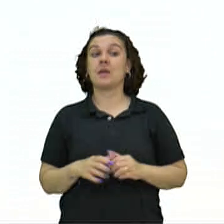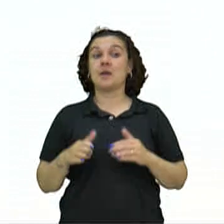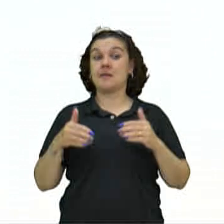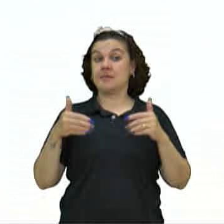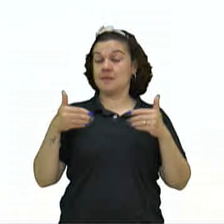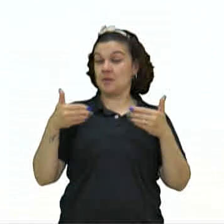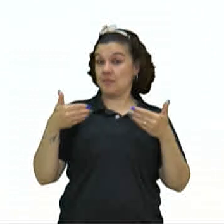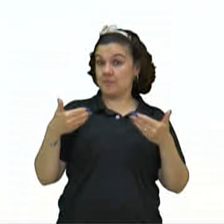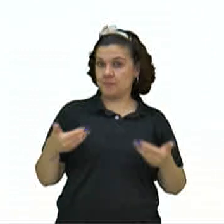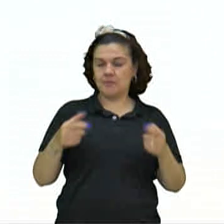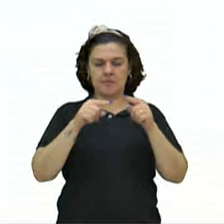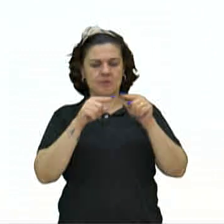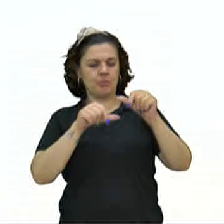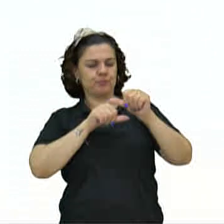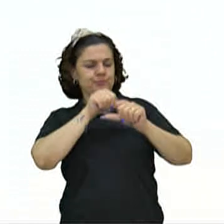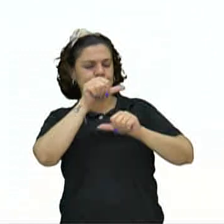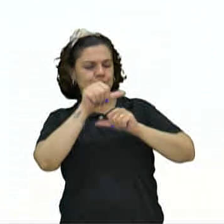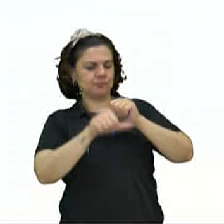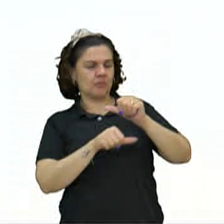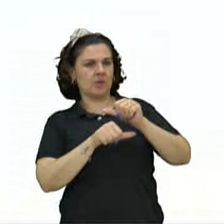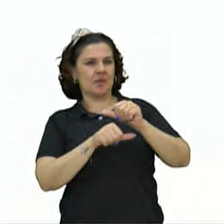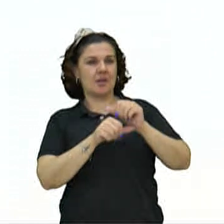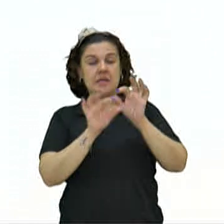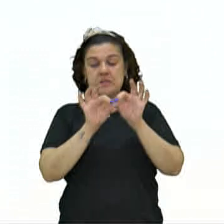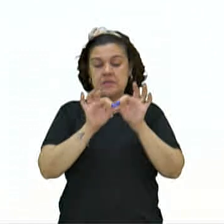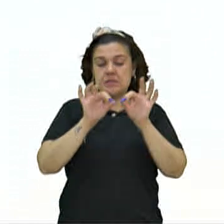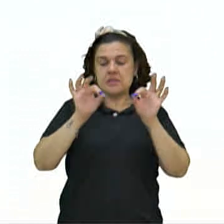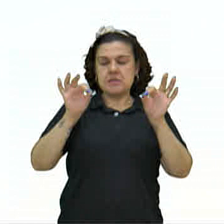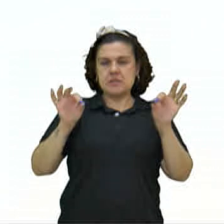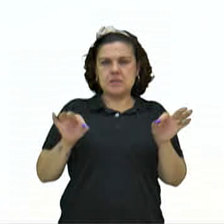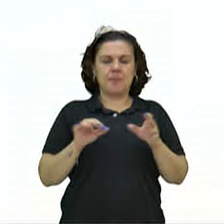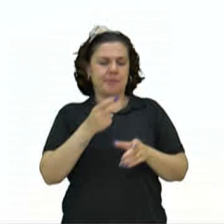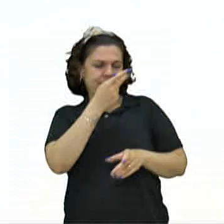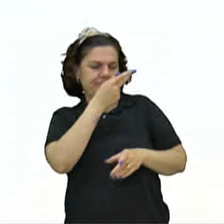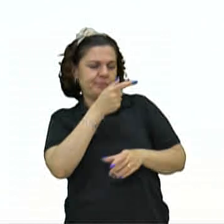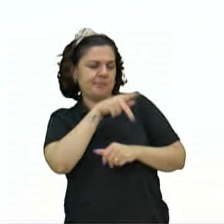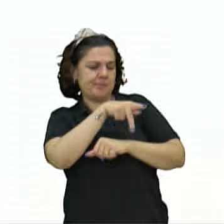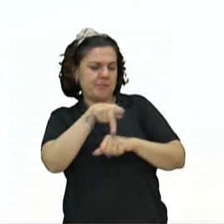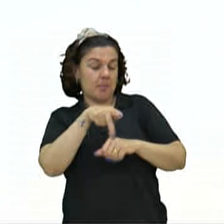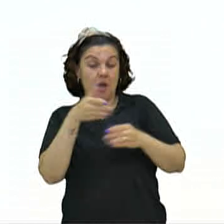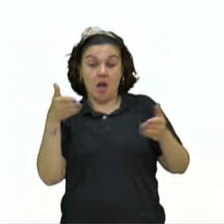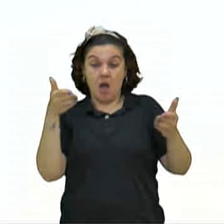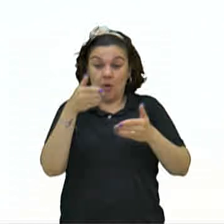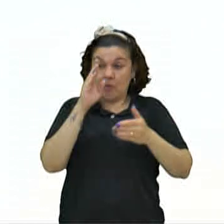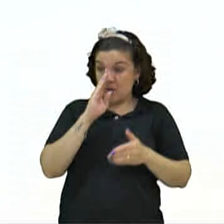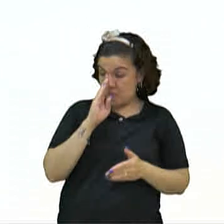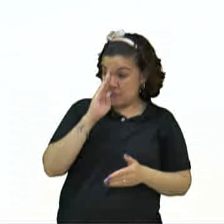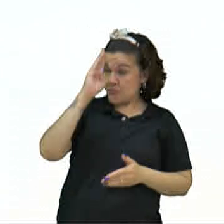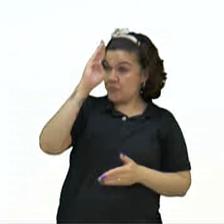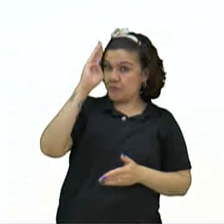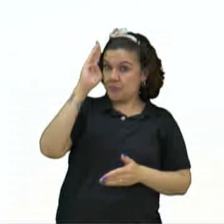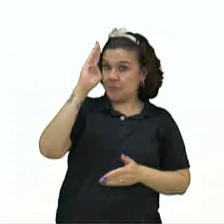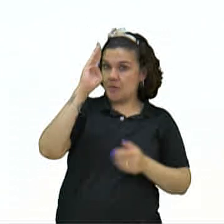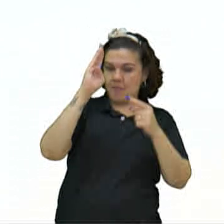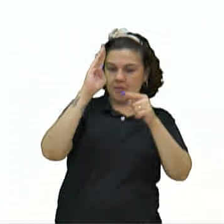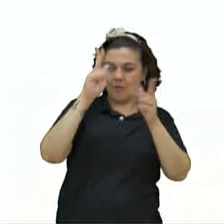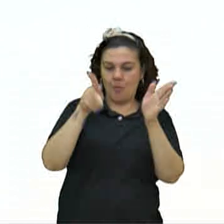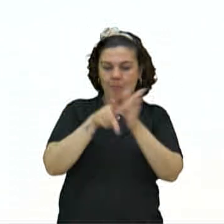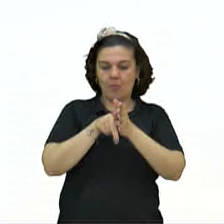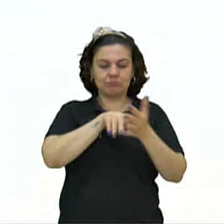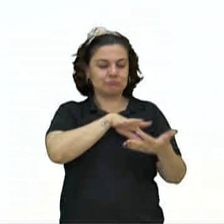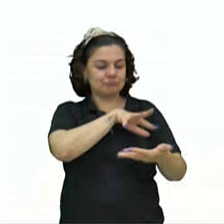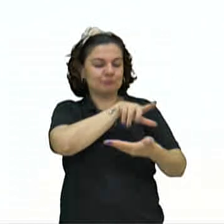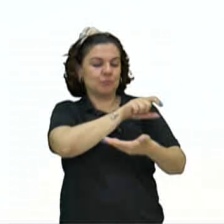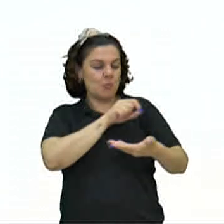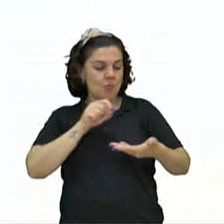que a transformou de simples figurante em ator fundamental no cenário